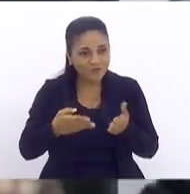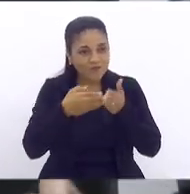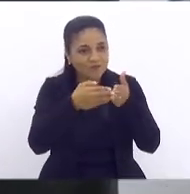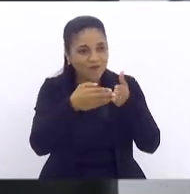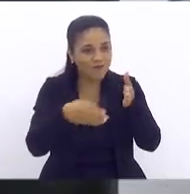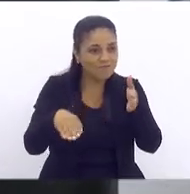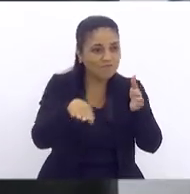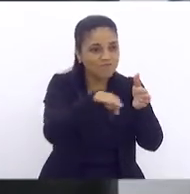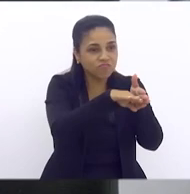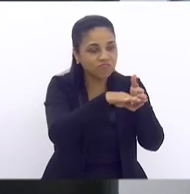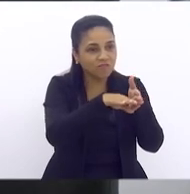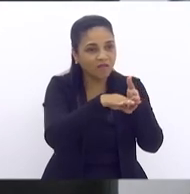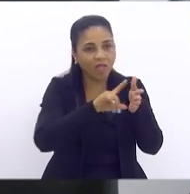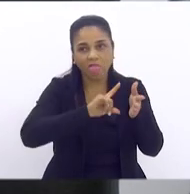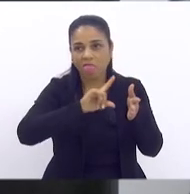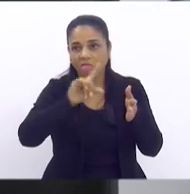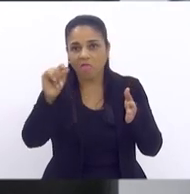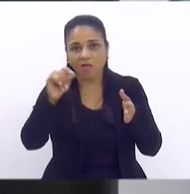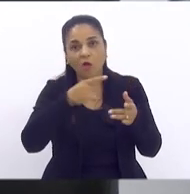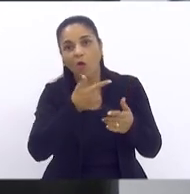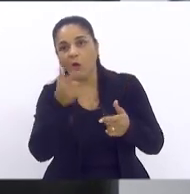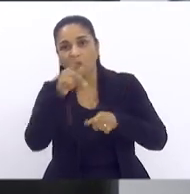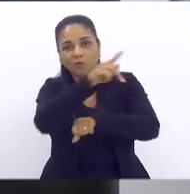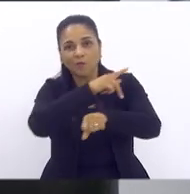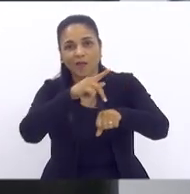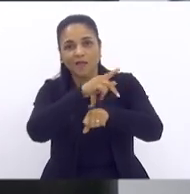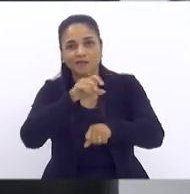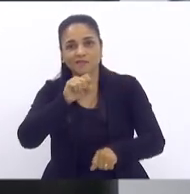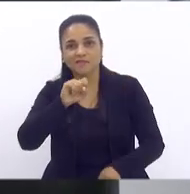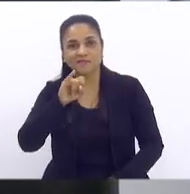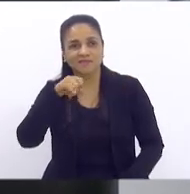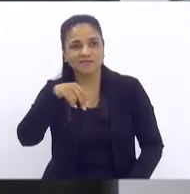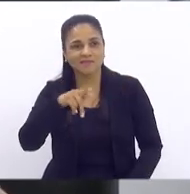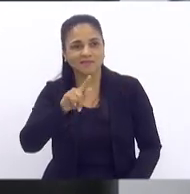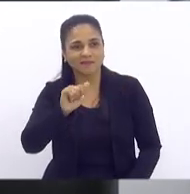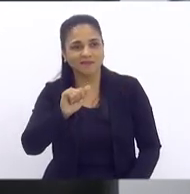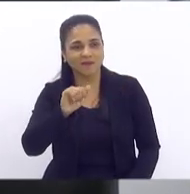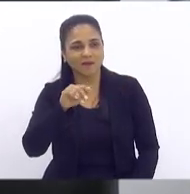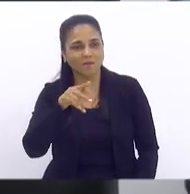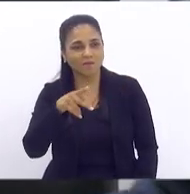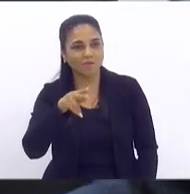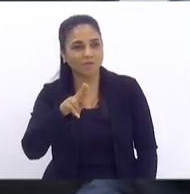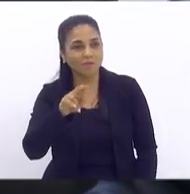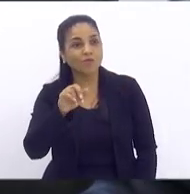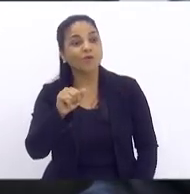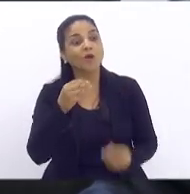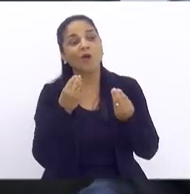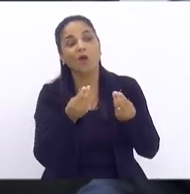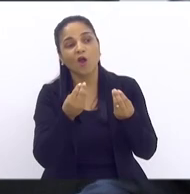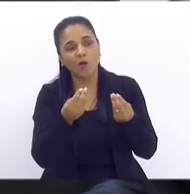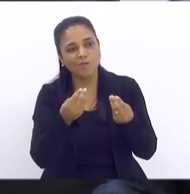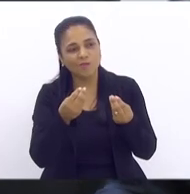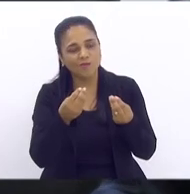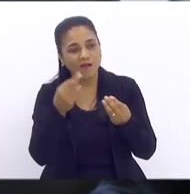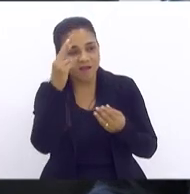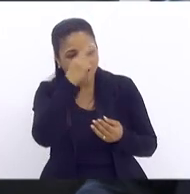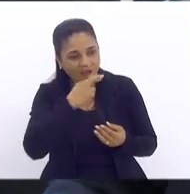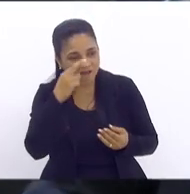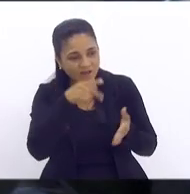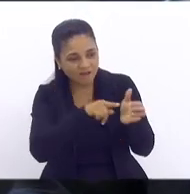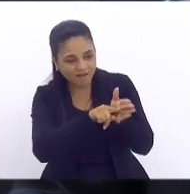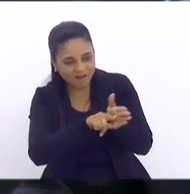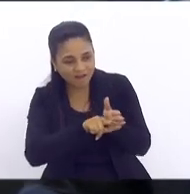aí? O navio não está mais, foi para Singapura. Como é que vai fazer a avaliação